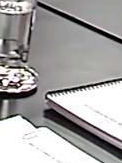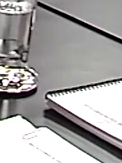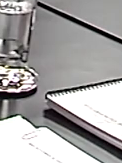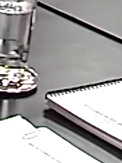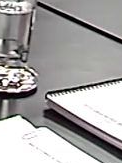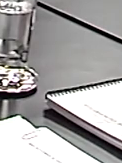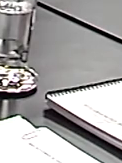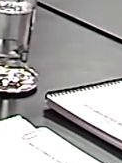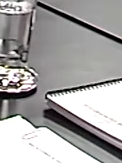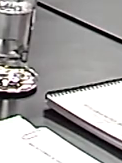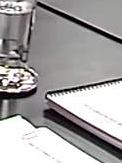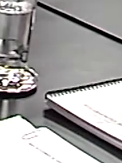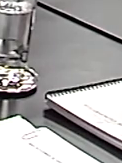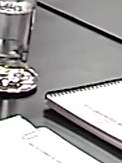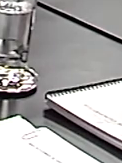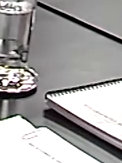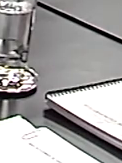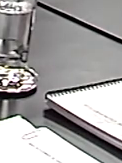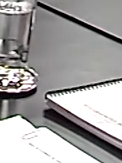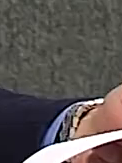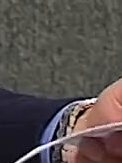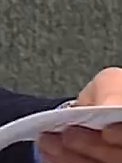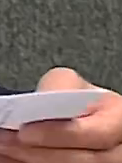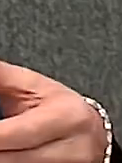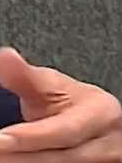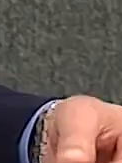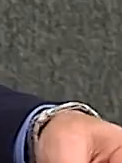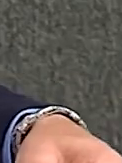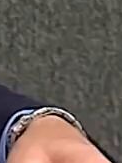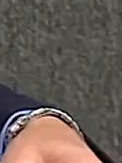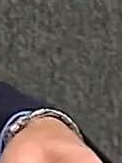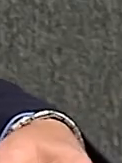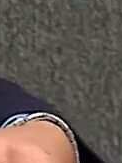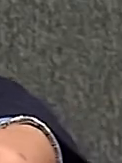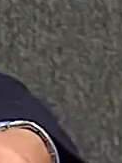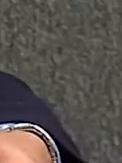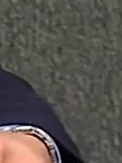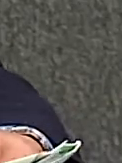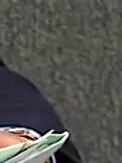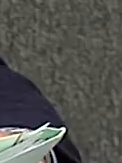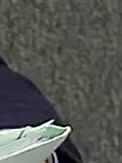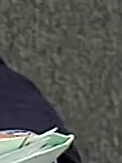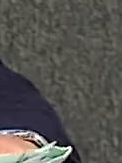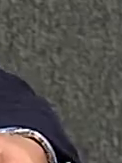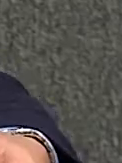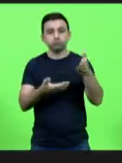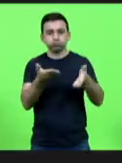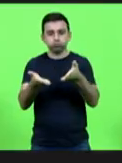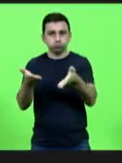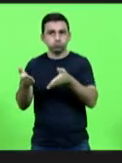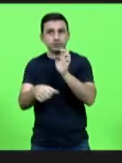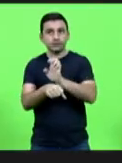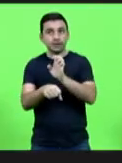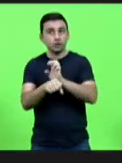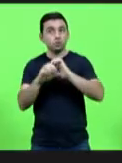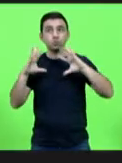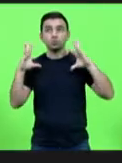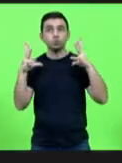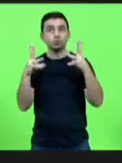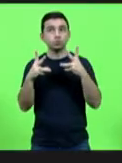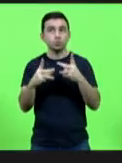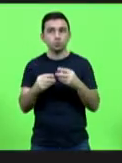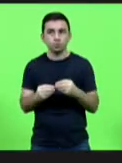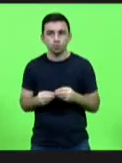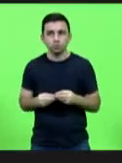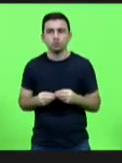estado para abertura de editais, realização de prêmios e outros instrumentos de apoio ao setor. Mas a gerente da